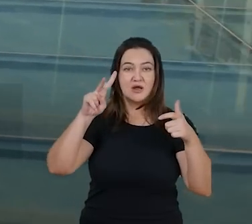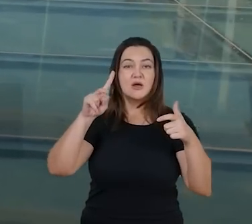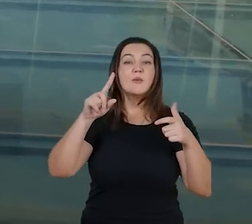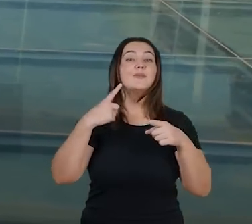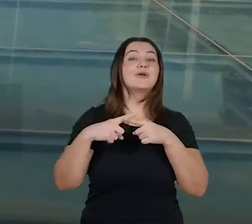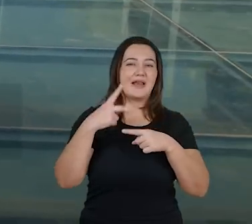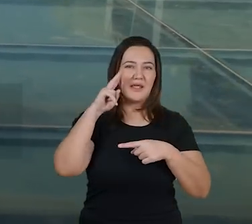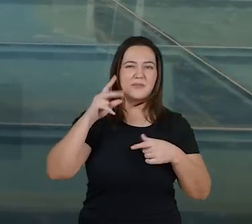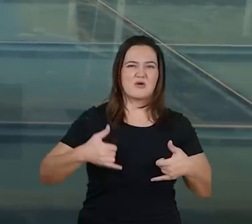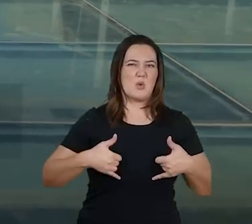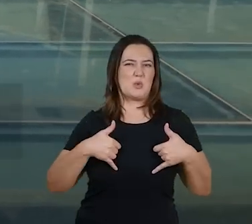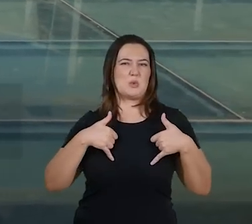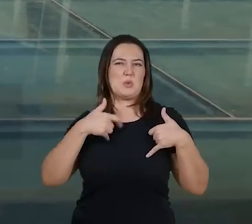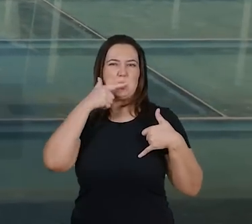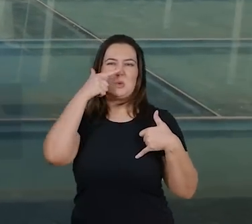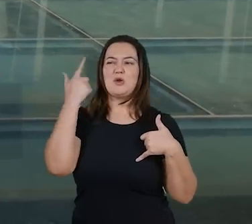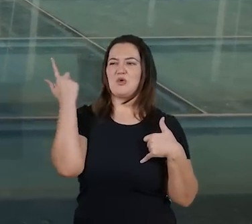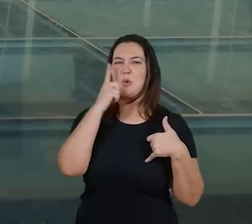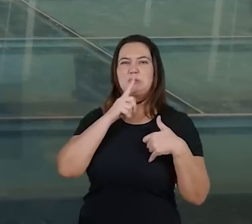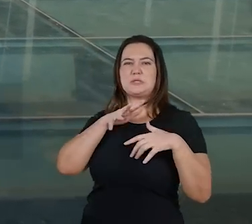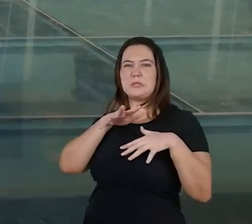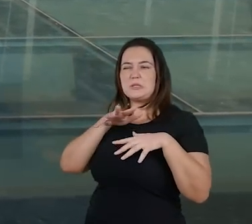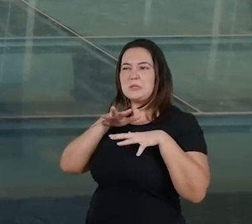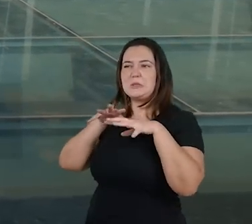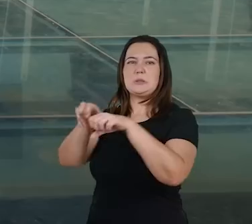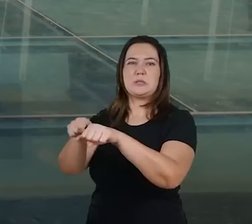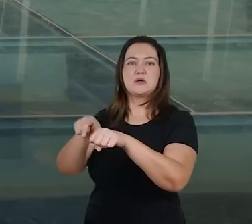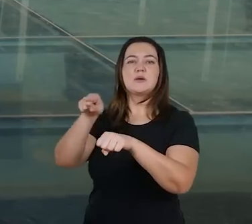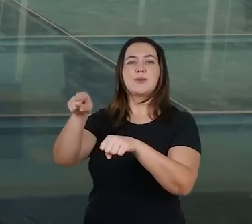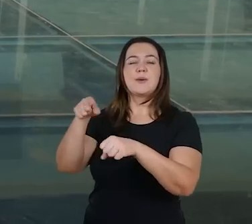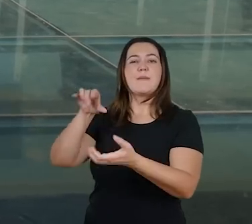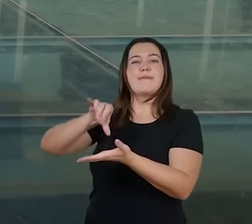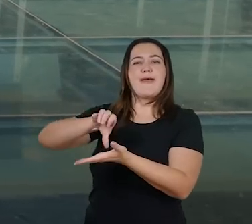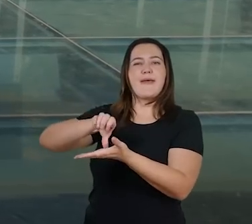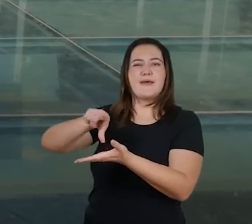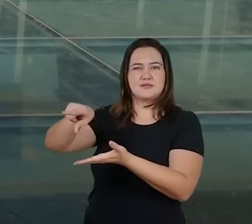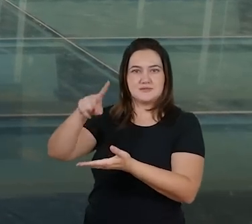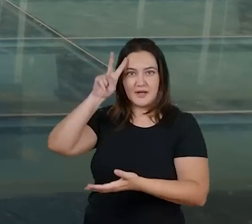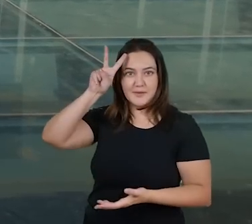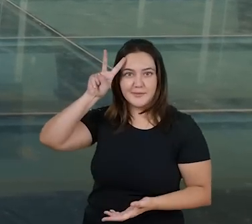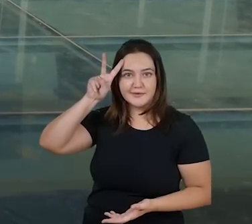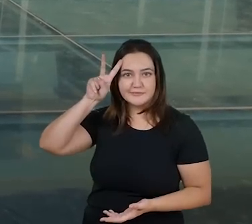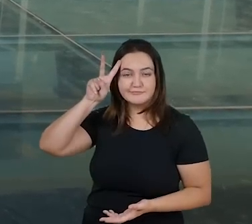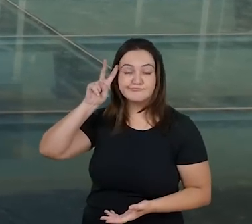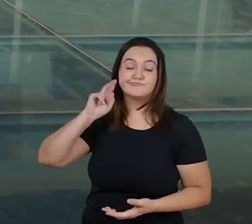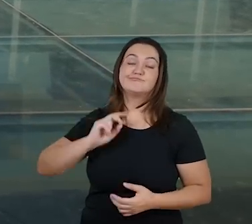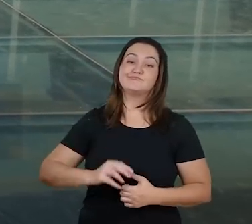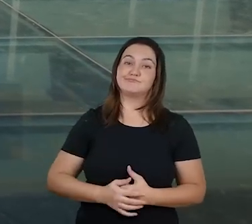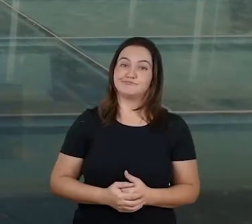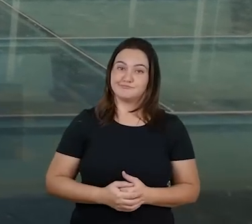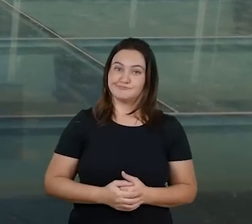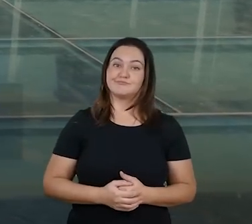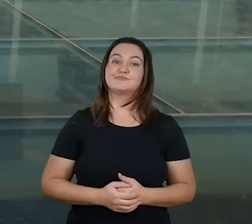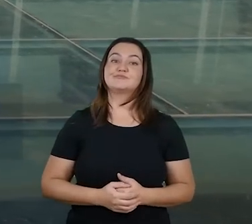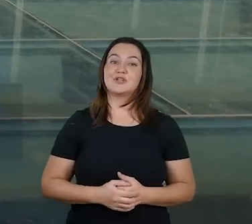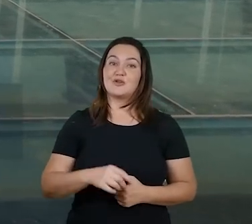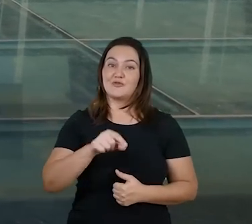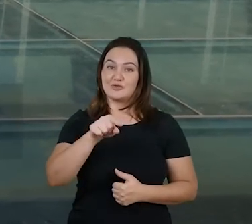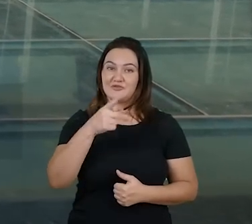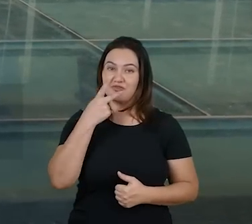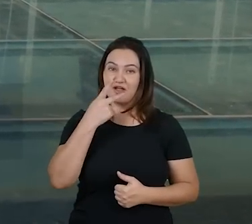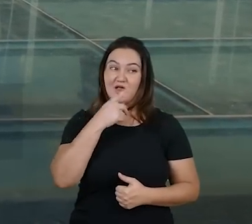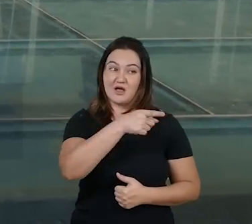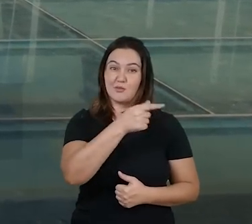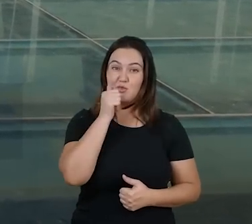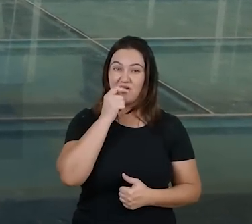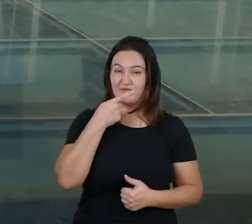sua prepotência achou que ia derrotar os persas de acordo com o oráculo de Delfos? Você, depois que atravessar o